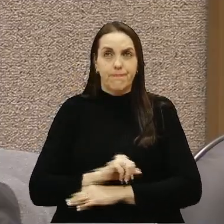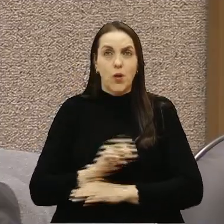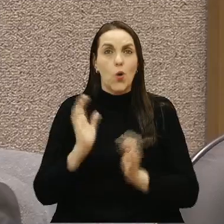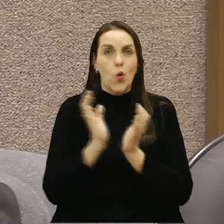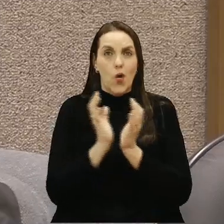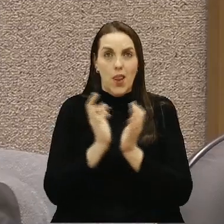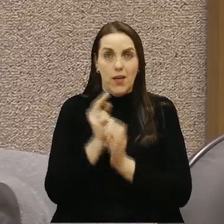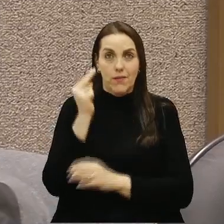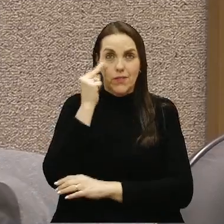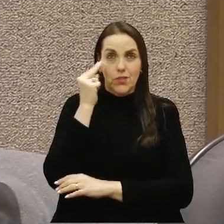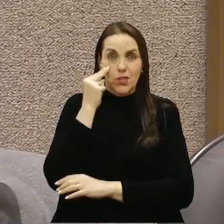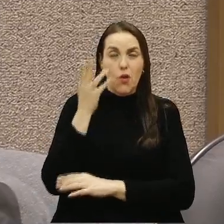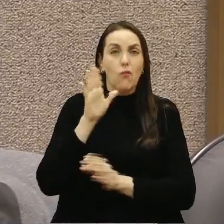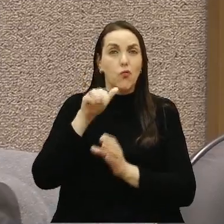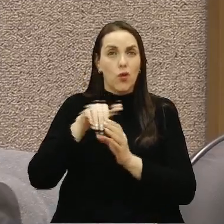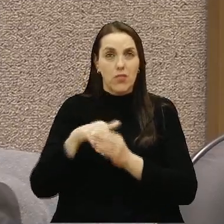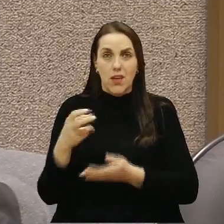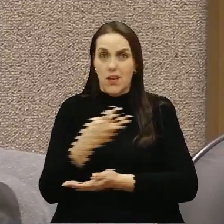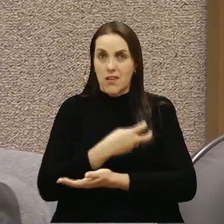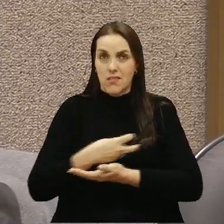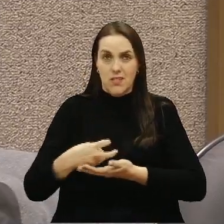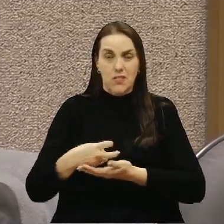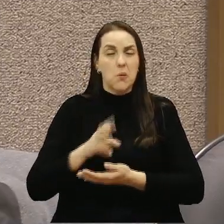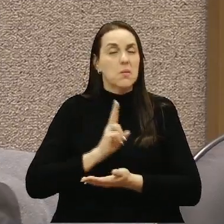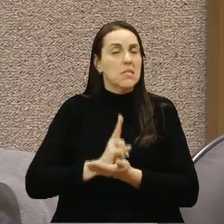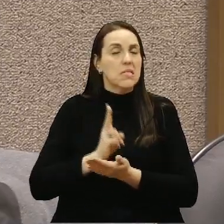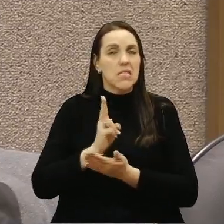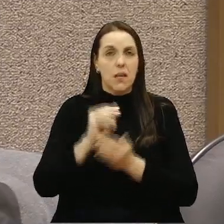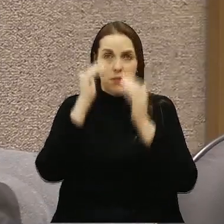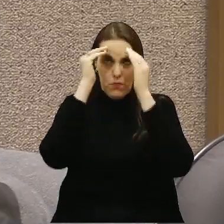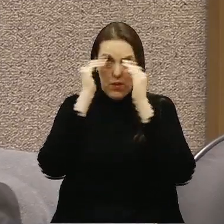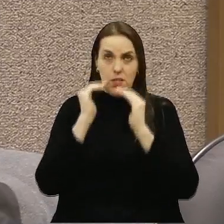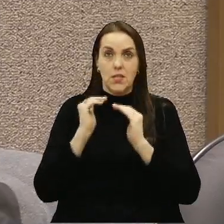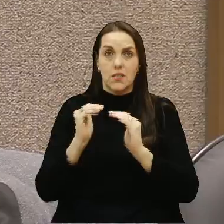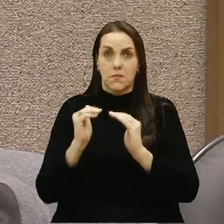Fantinel, votei pela cassação, sempre vou respeitar